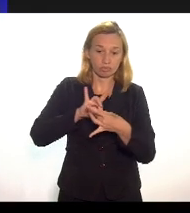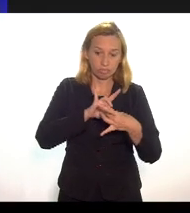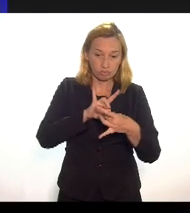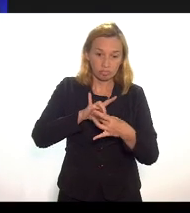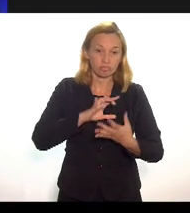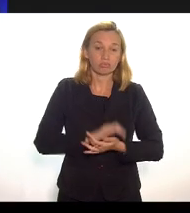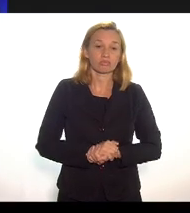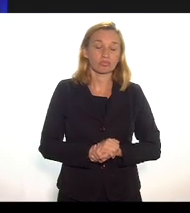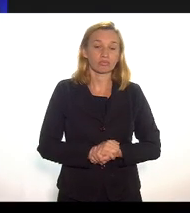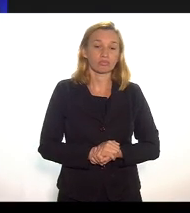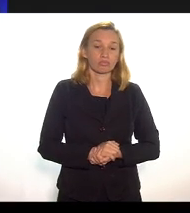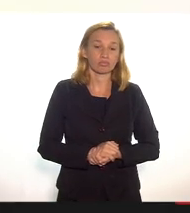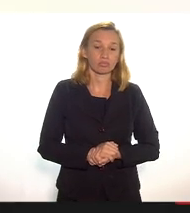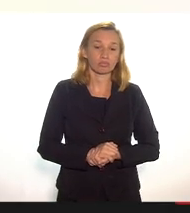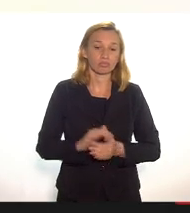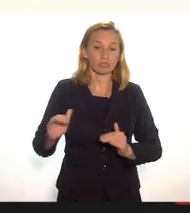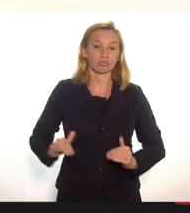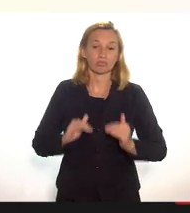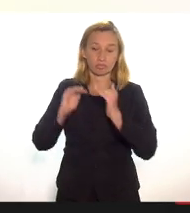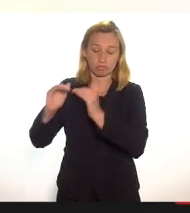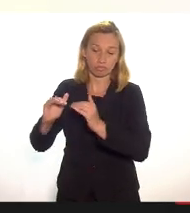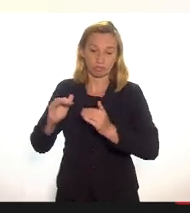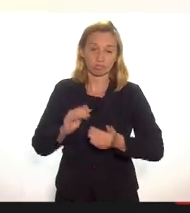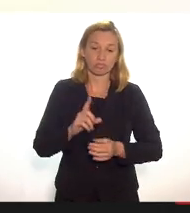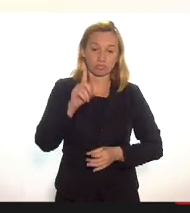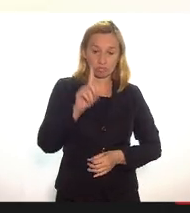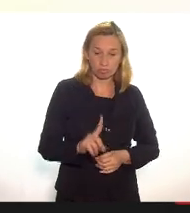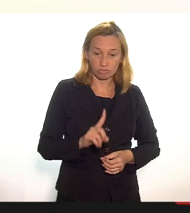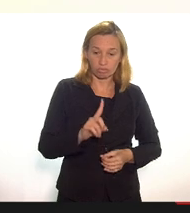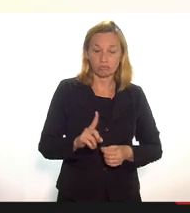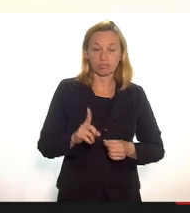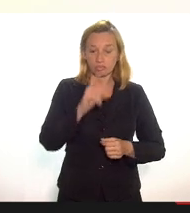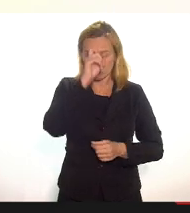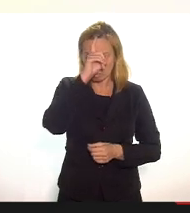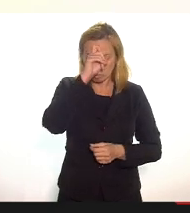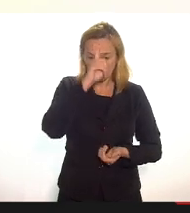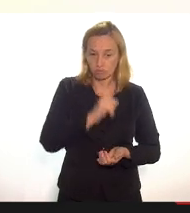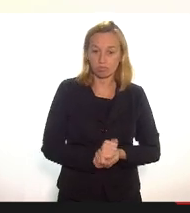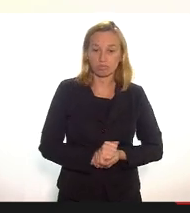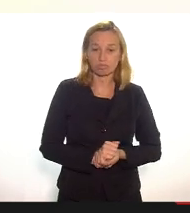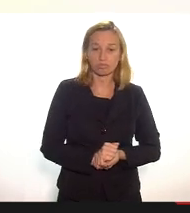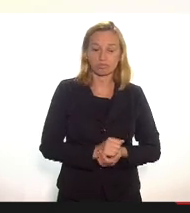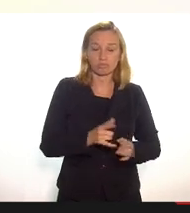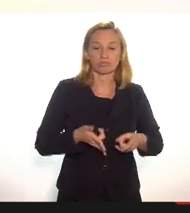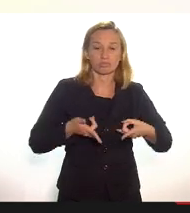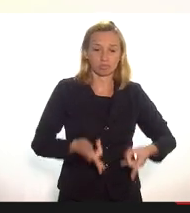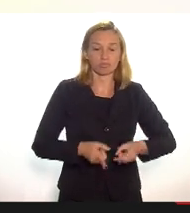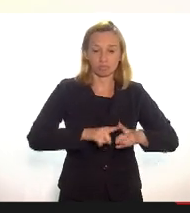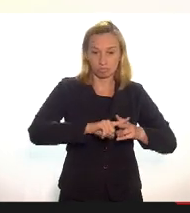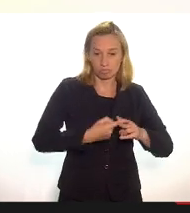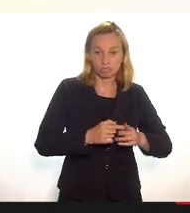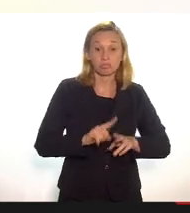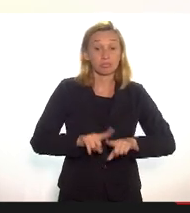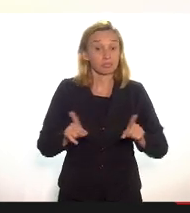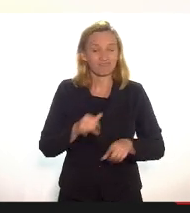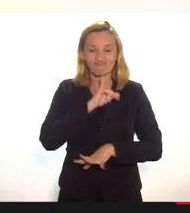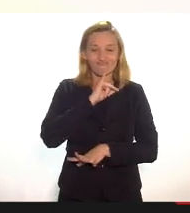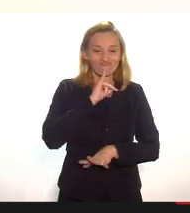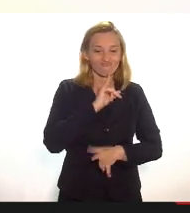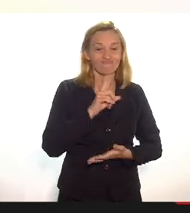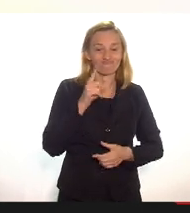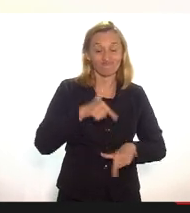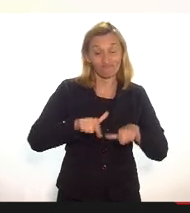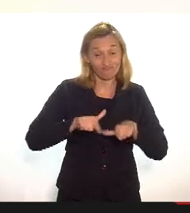que a superintendência e as direções desses hospitais coloquem esses leitos na regulação. Mas, infelizmente, tem sido